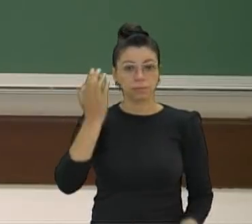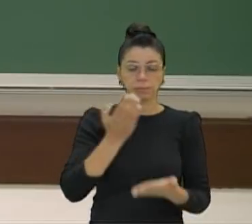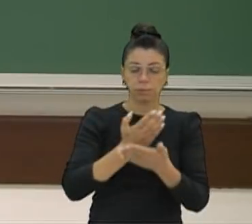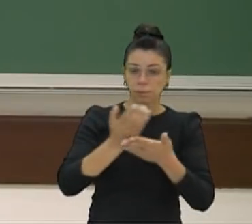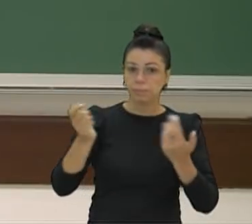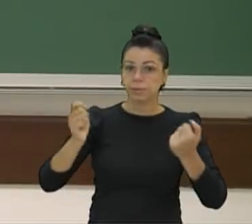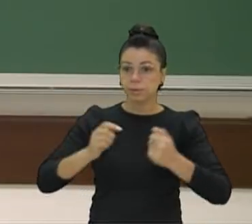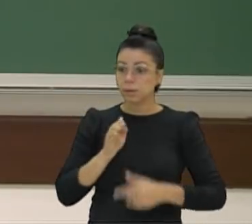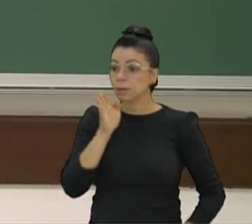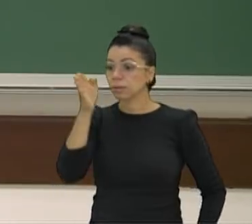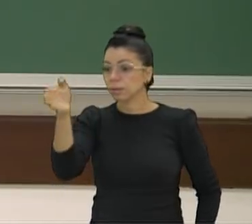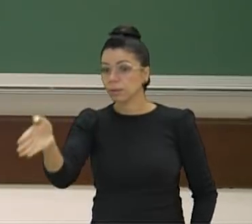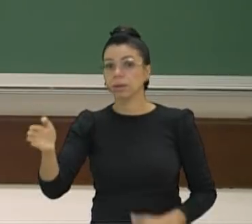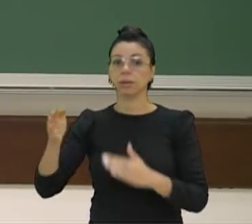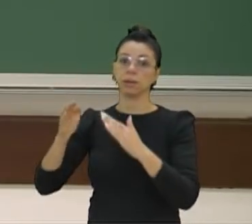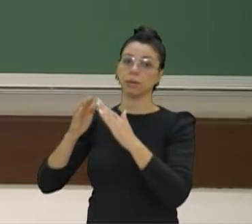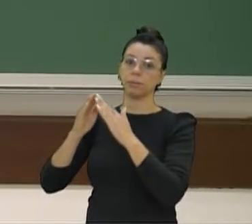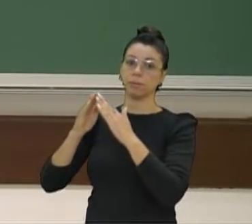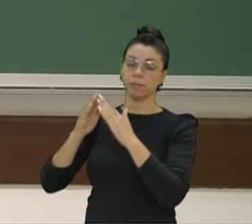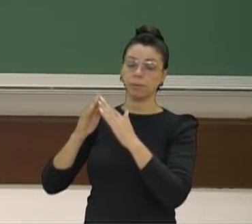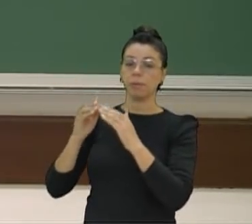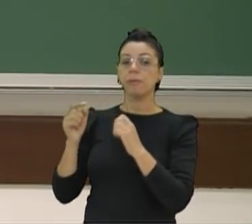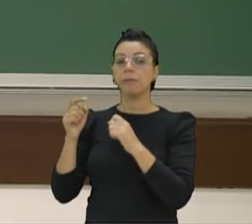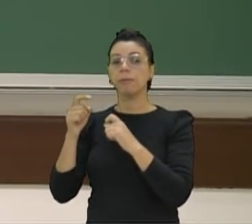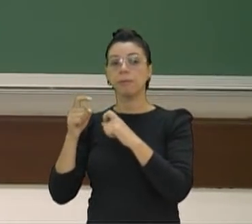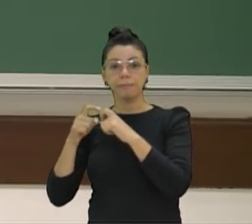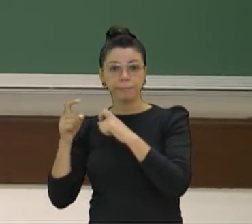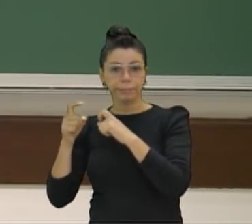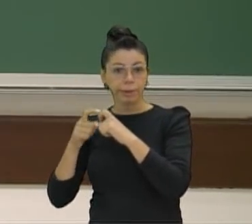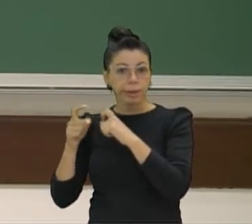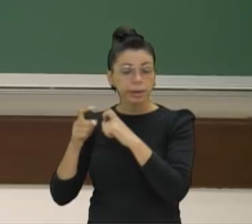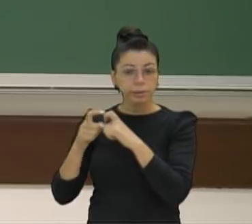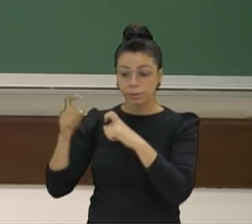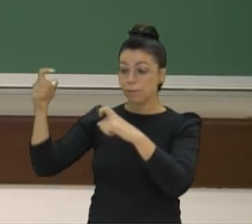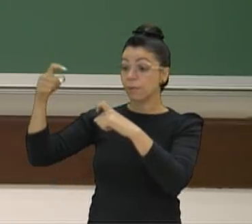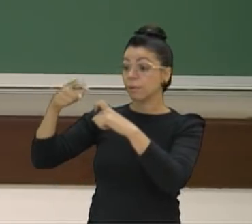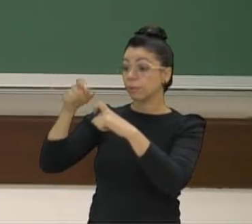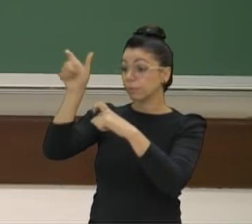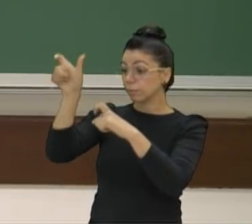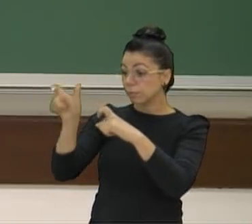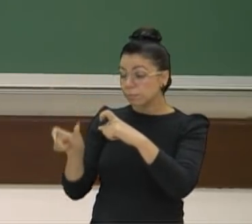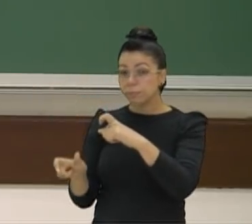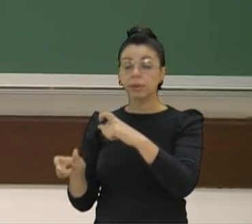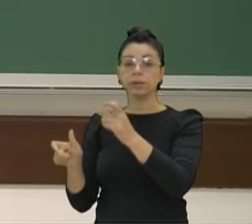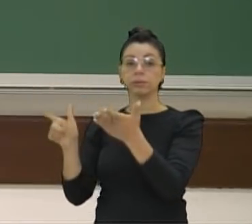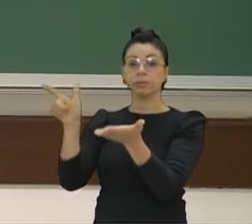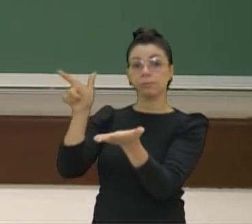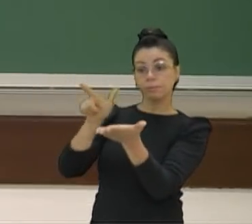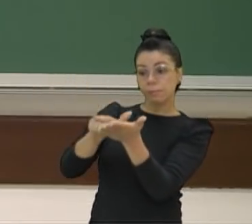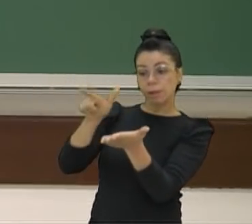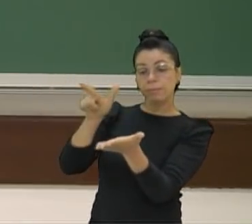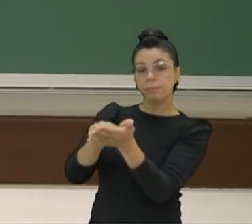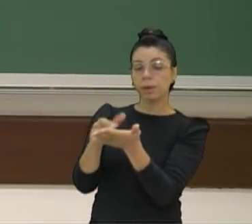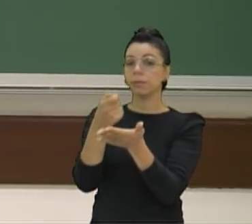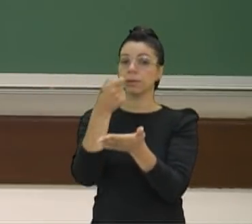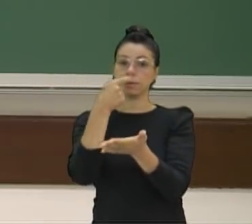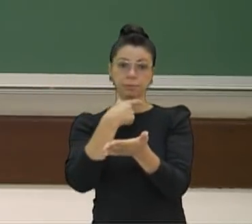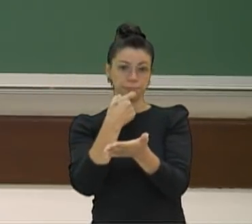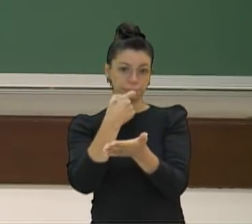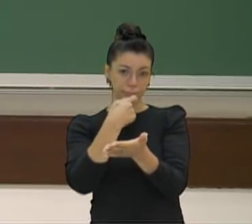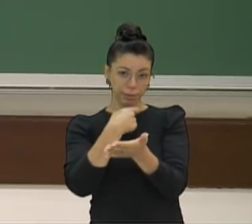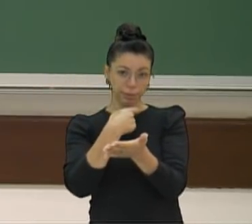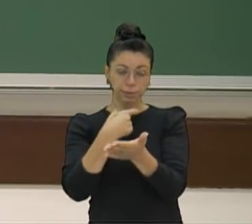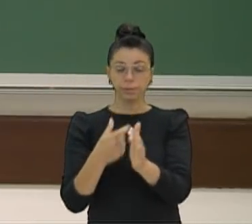consulta médica na qual este profissional vai prescrever o medicamento, né? Não dá para se automedicar,